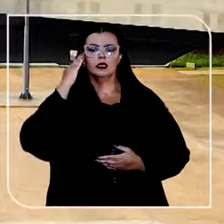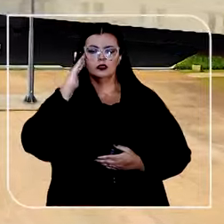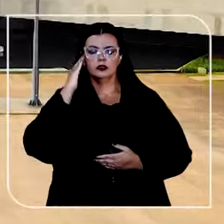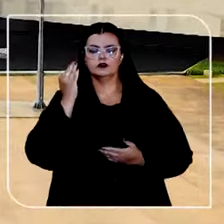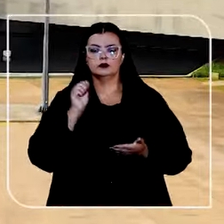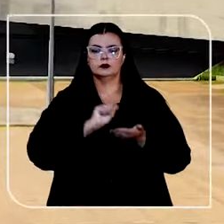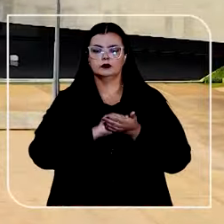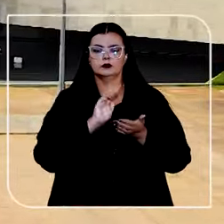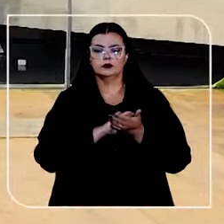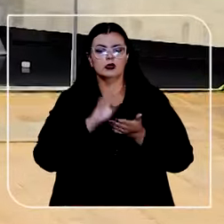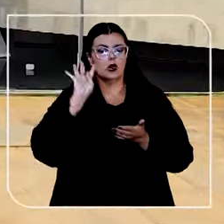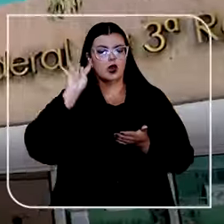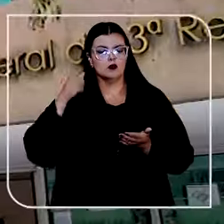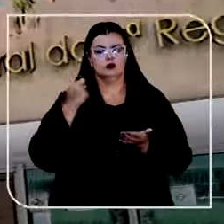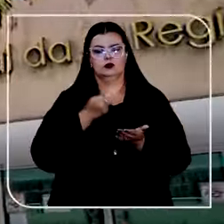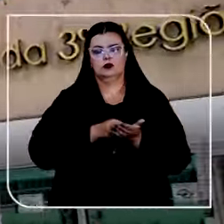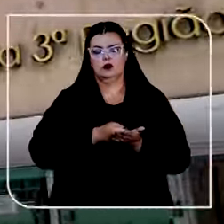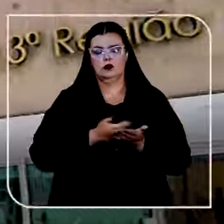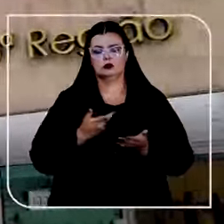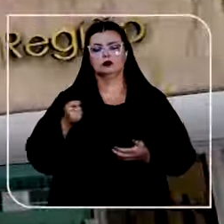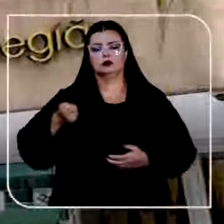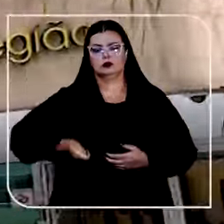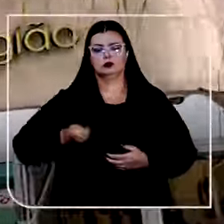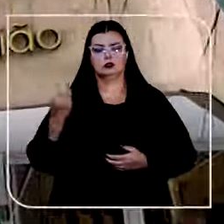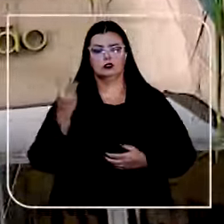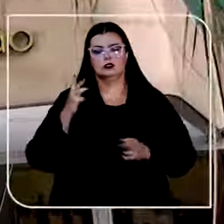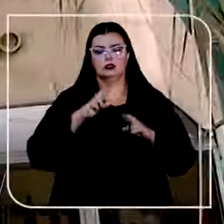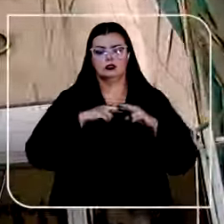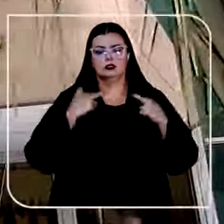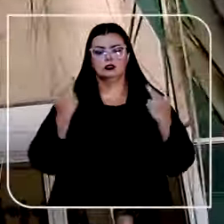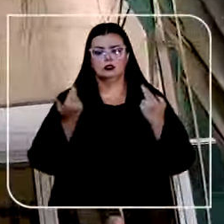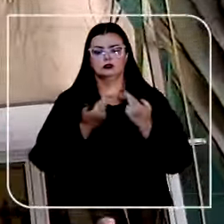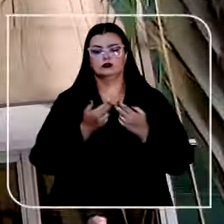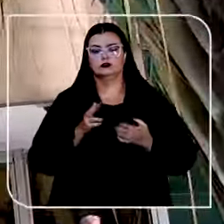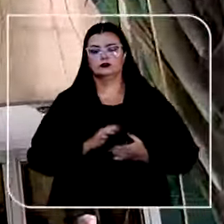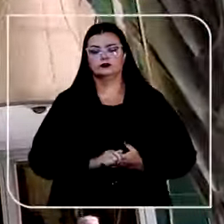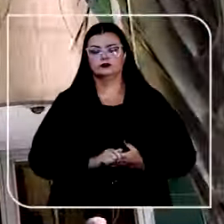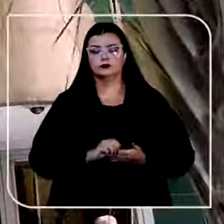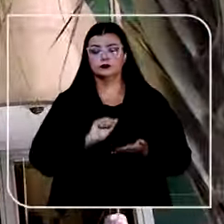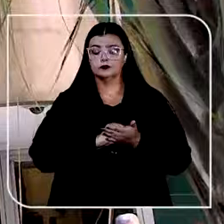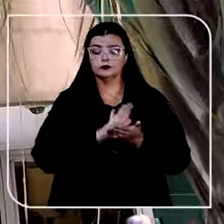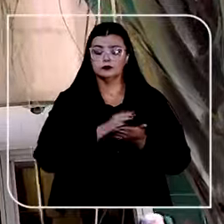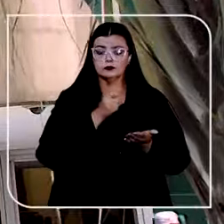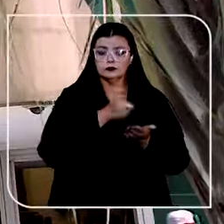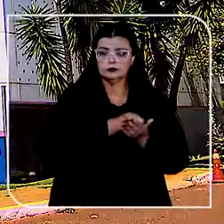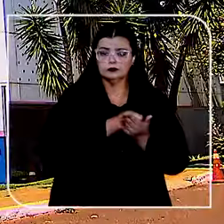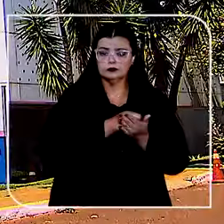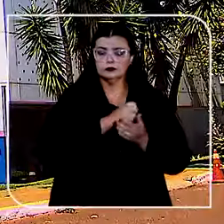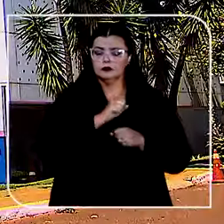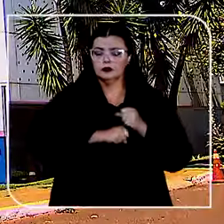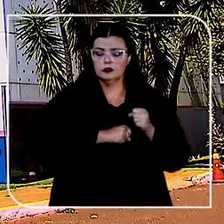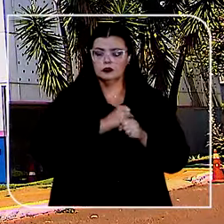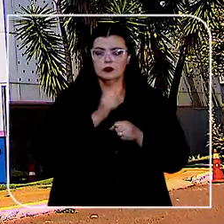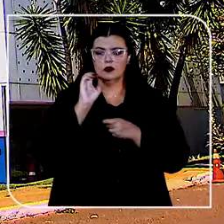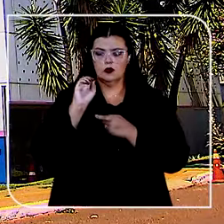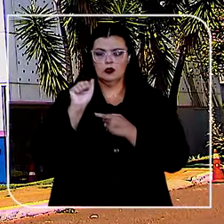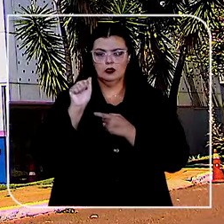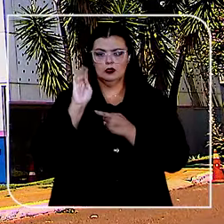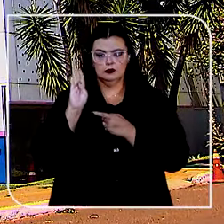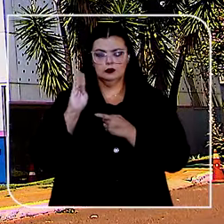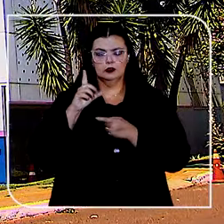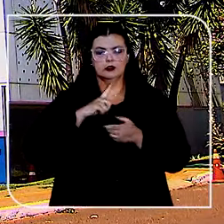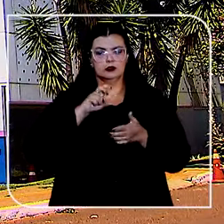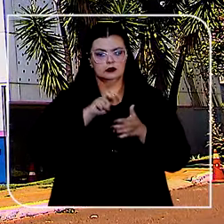STJ ao reformar acordão do Tribunal Regional Federal da terceira região que considerou que as anuidades pagas à OAB teriam